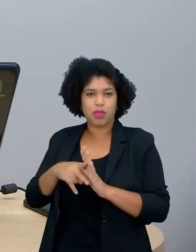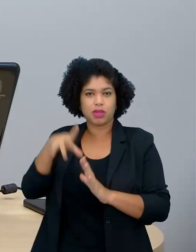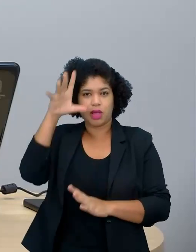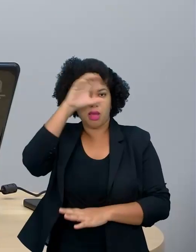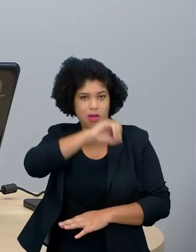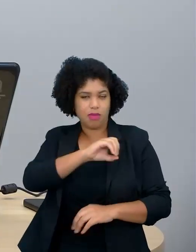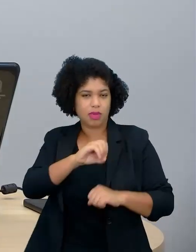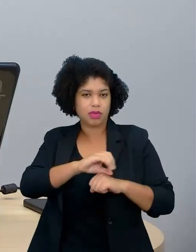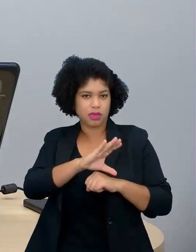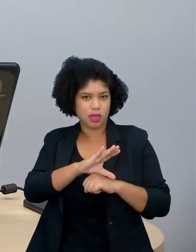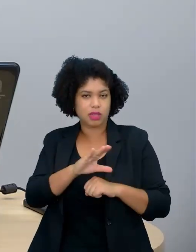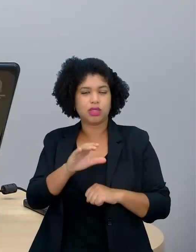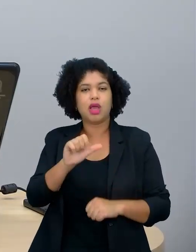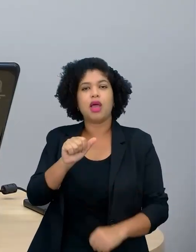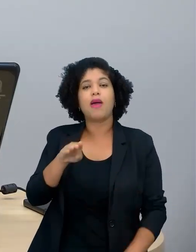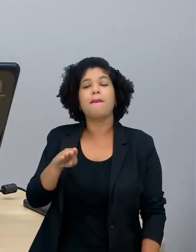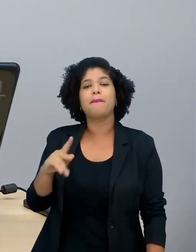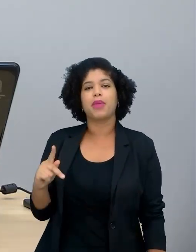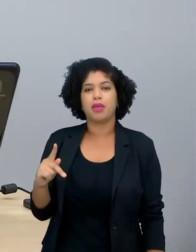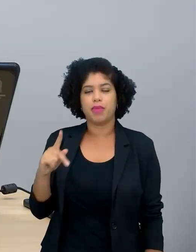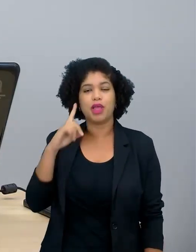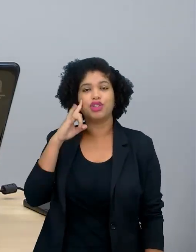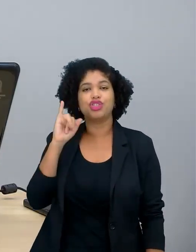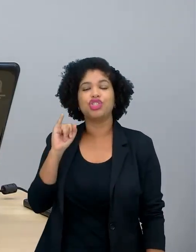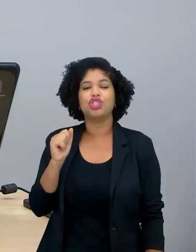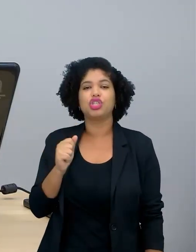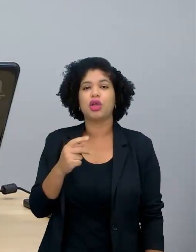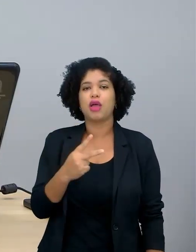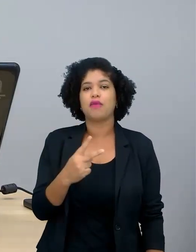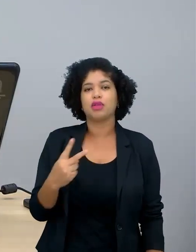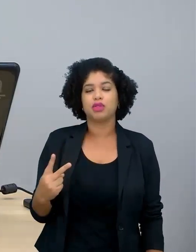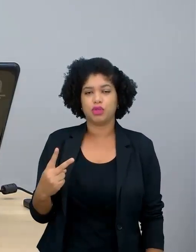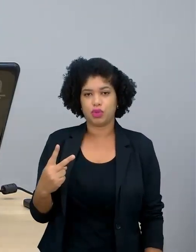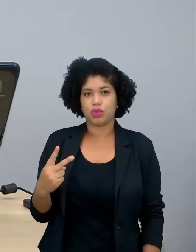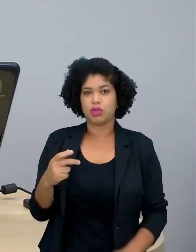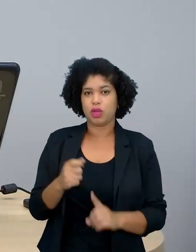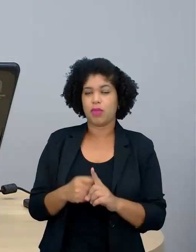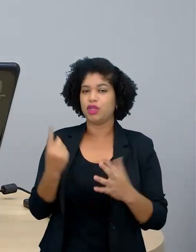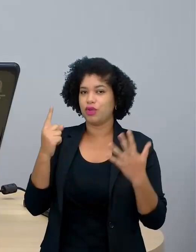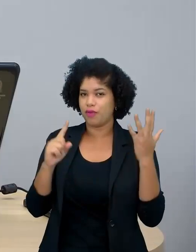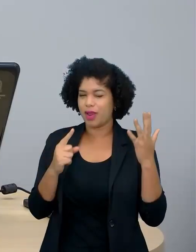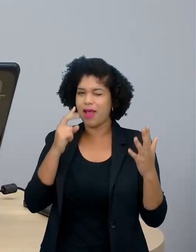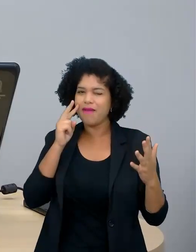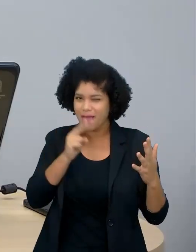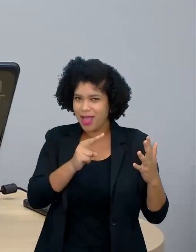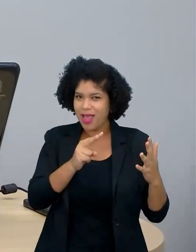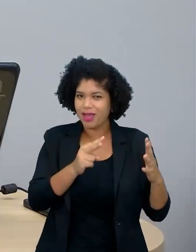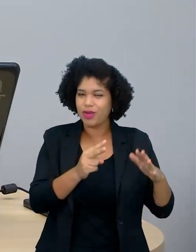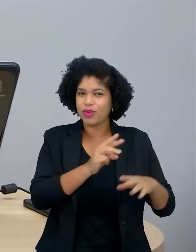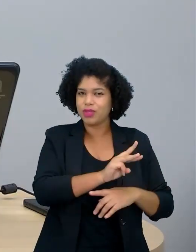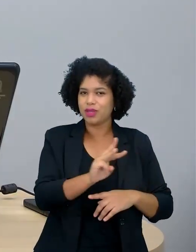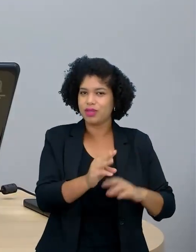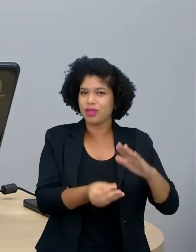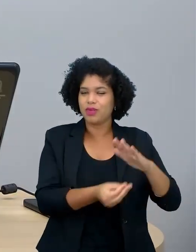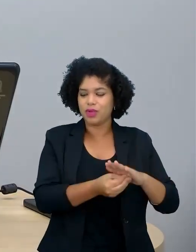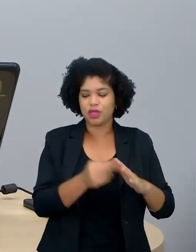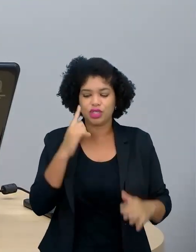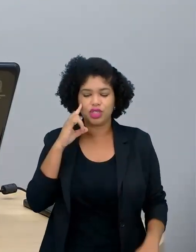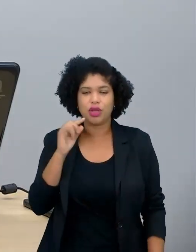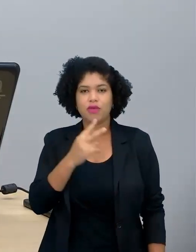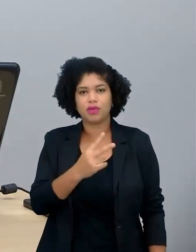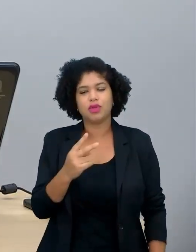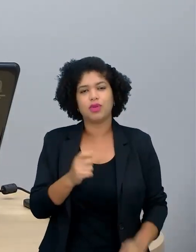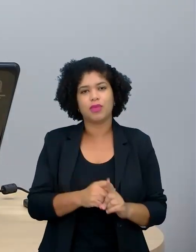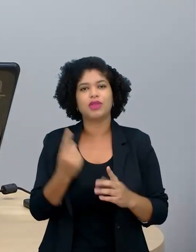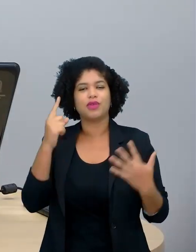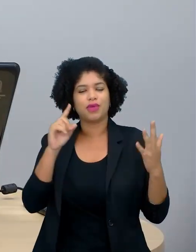em problemas, ela foi desenvolvida no dia 22 de fevereiro. Então, é só jogar no repositório 22/2, que aí vocês